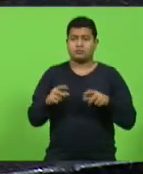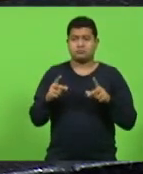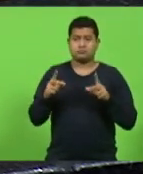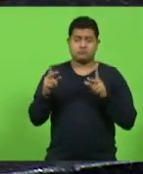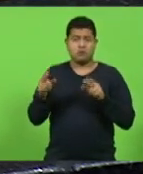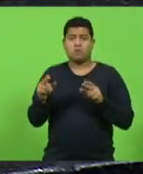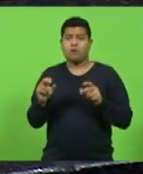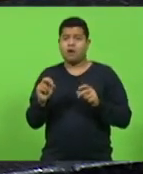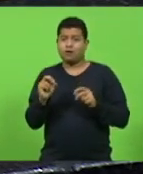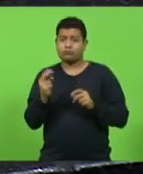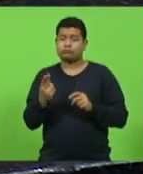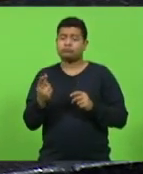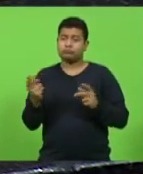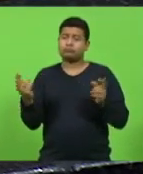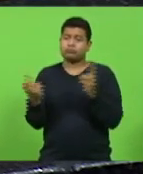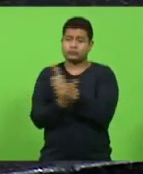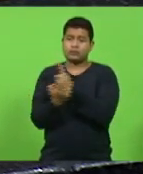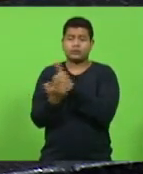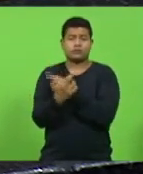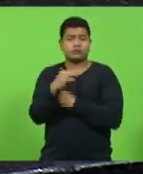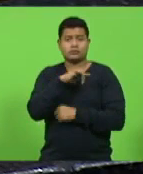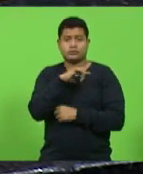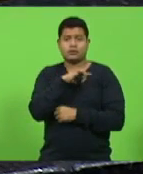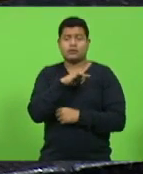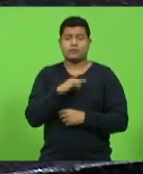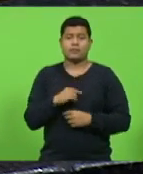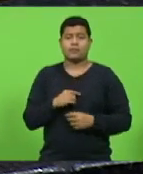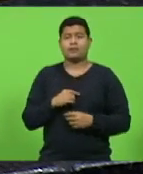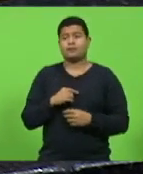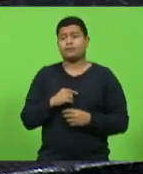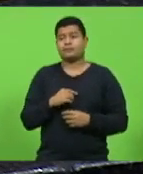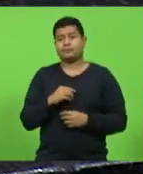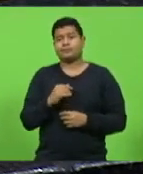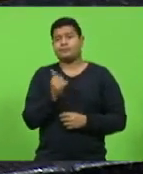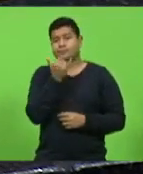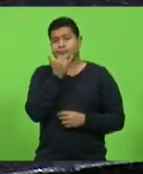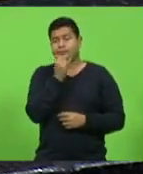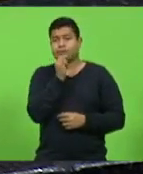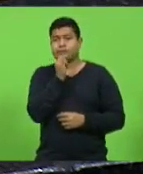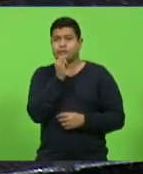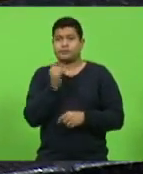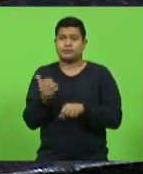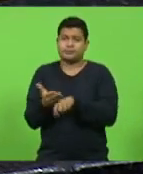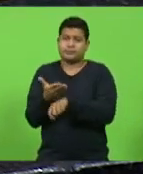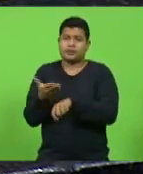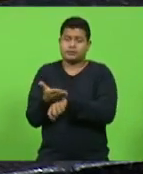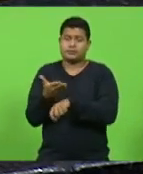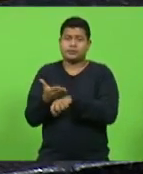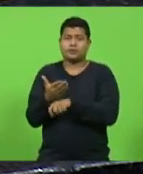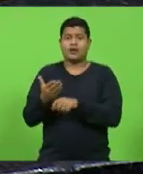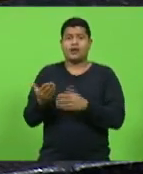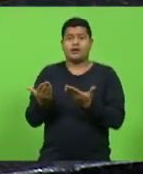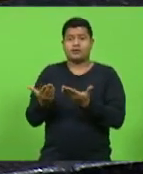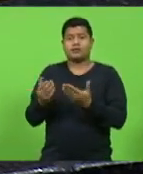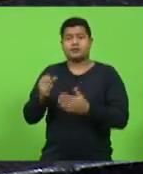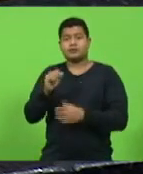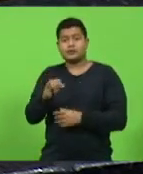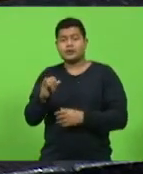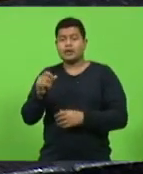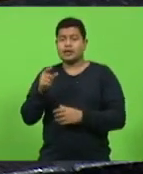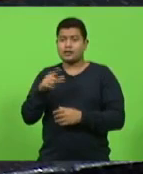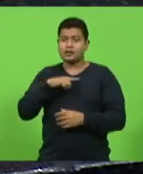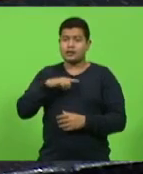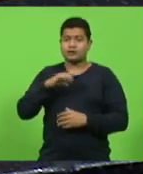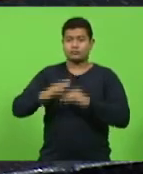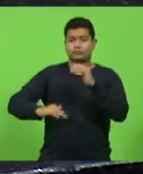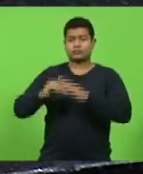da outra. Como entender pela participação comissiva ou omissiva do governador na aquisição dos respiradores e